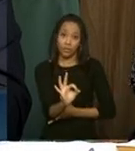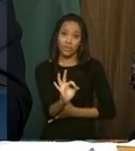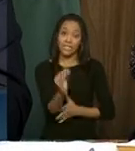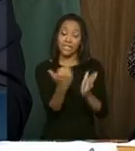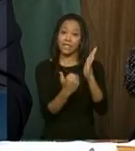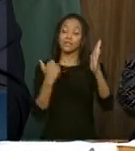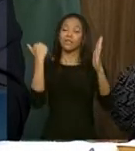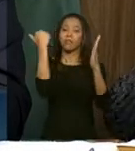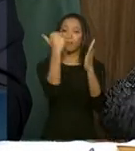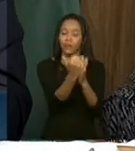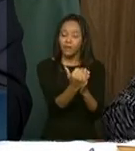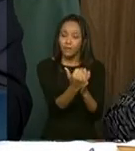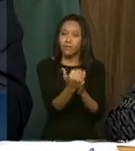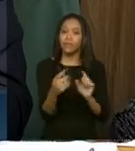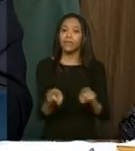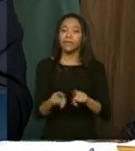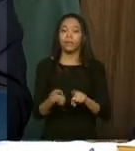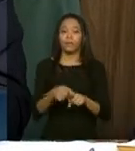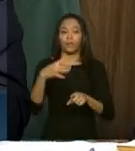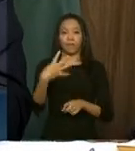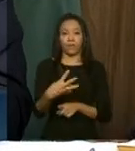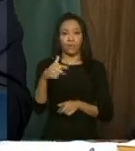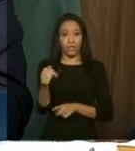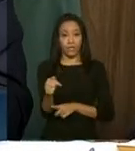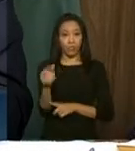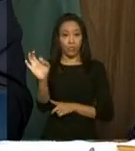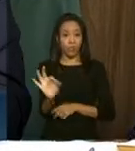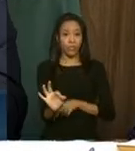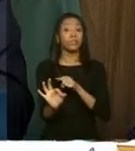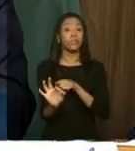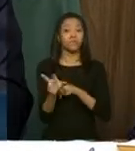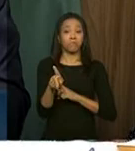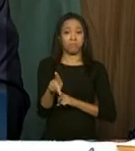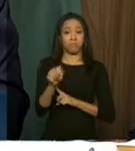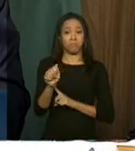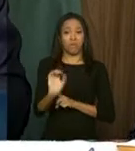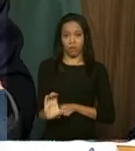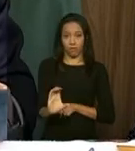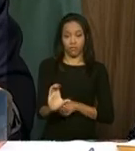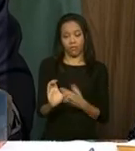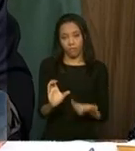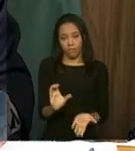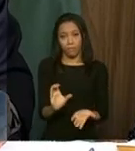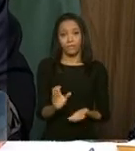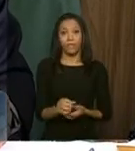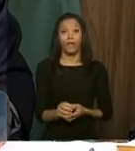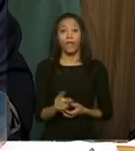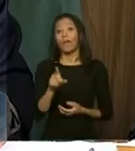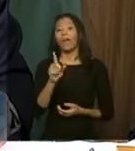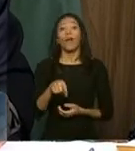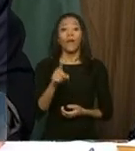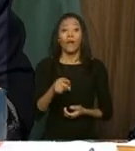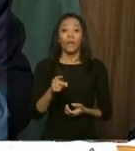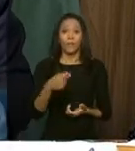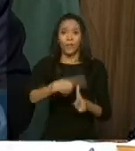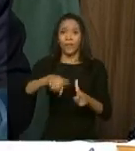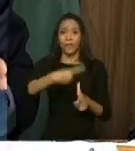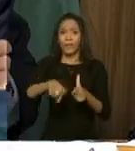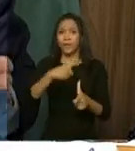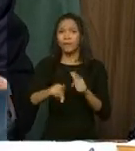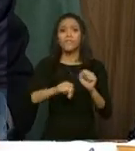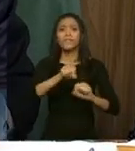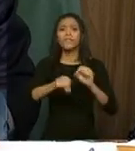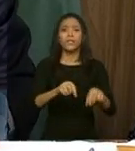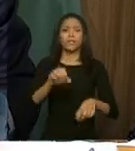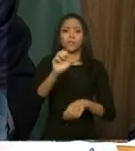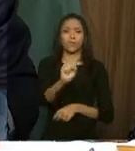aumento do investimento, e 47% de aumento no PAC. Bom, e isso evidentemente coloca um problema no superávit. Como nós fomos